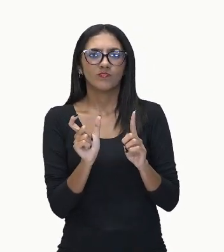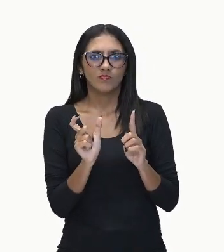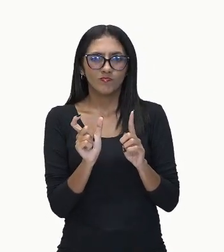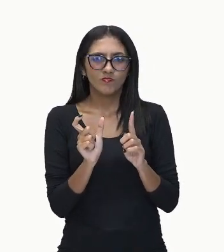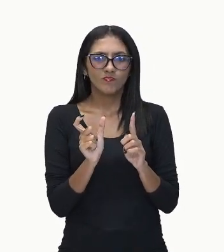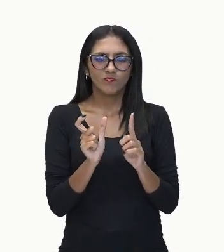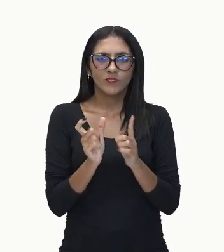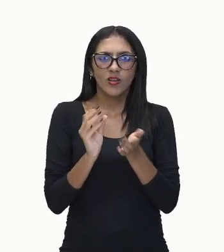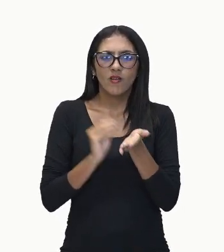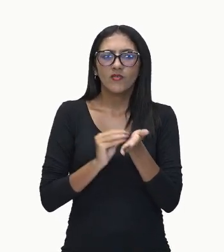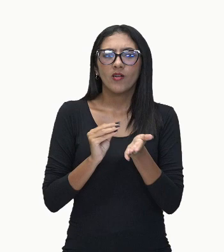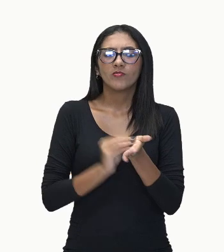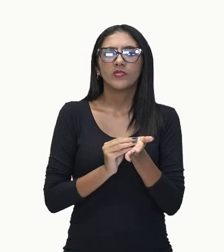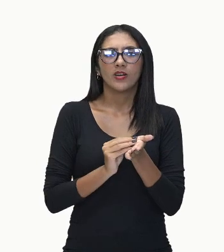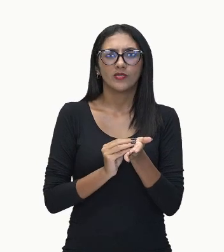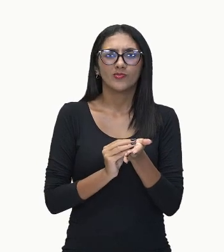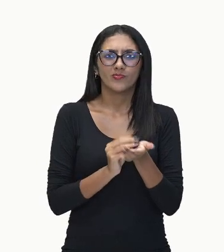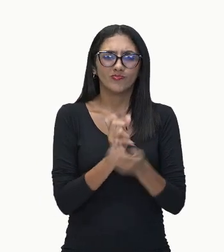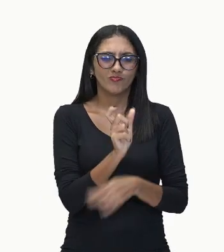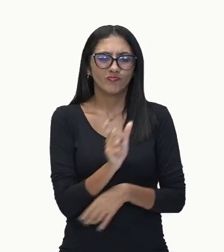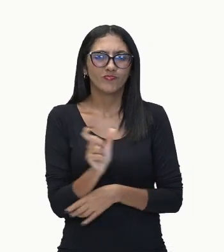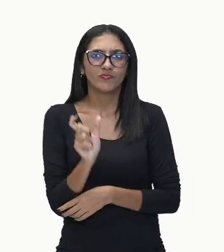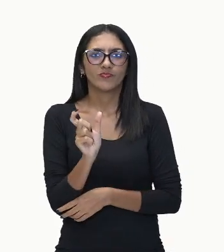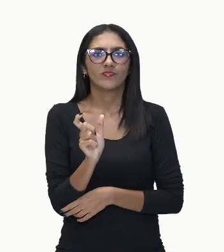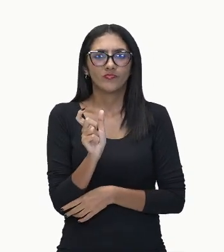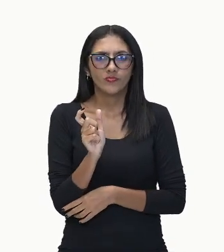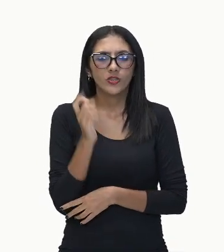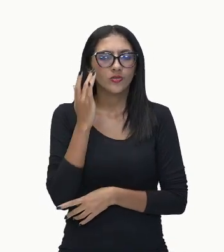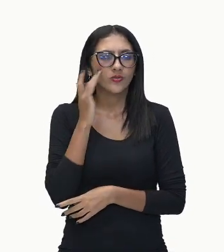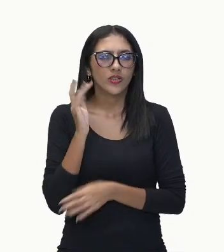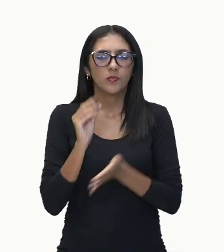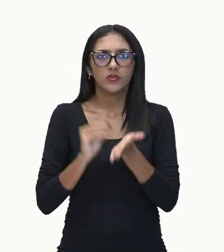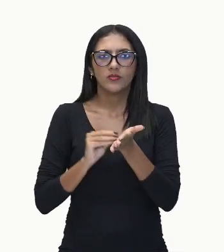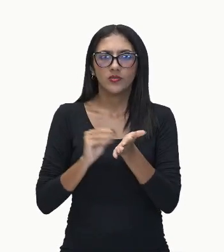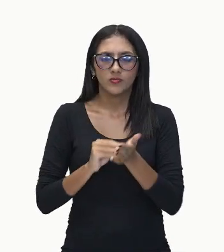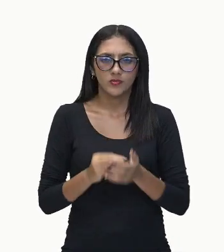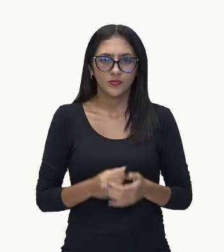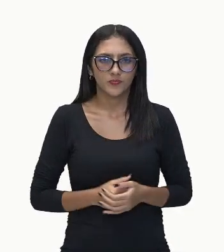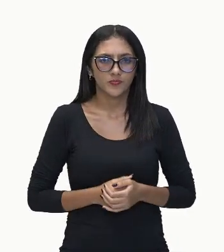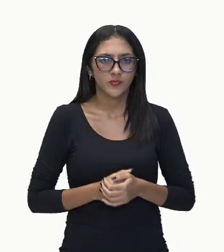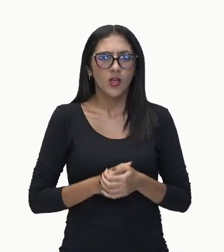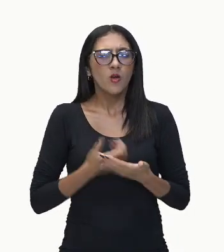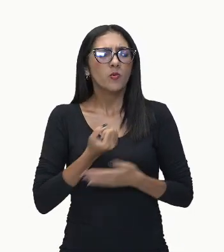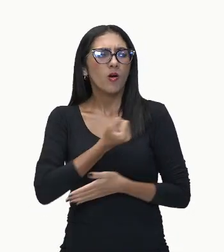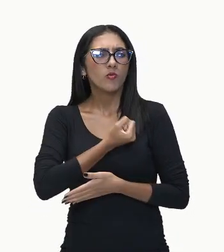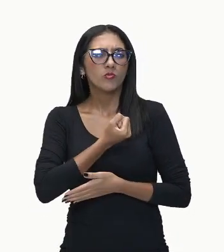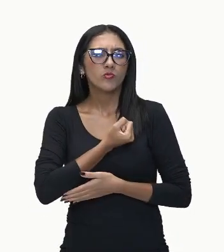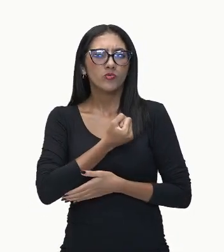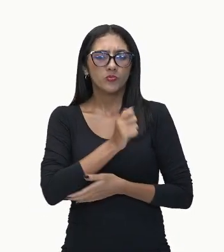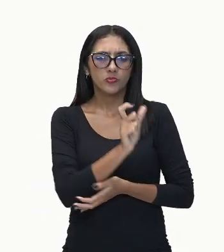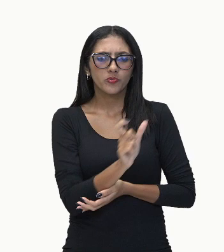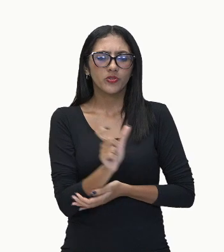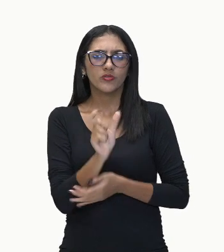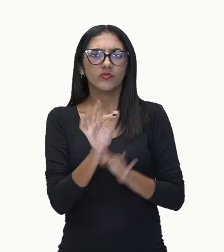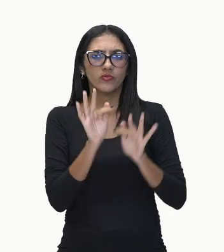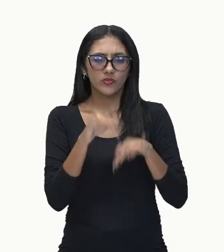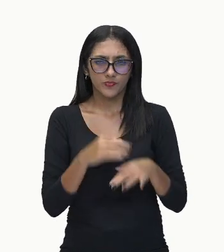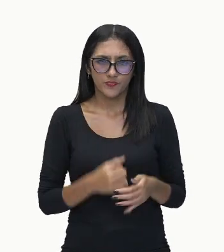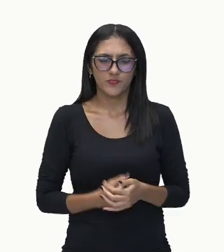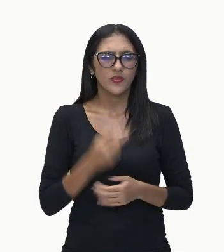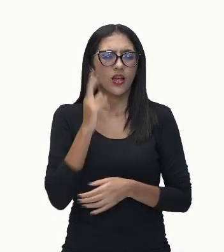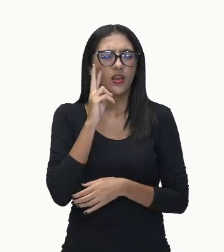um termo desconhecido né que é o termo constante mas quanto é que vale esse termo constante você aprendeu agora a